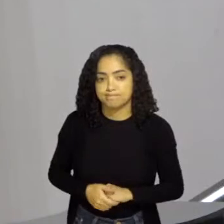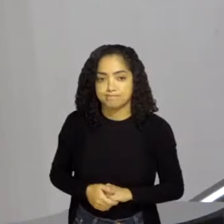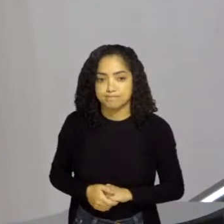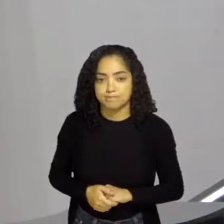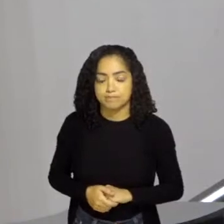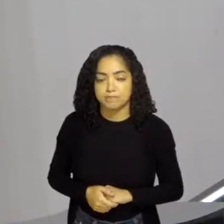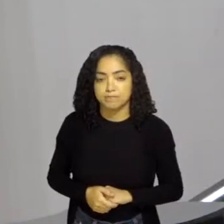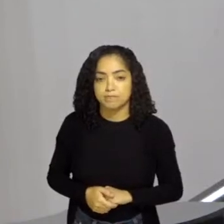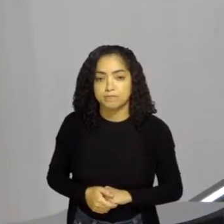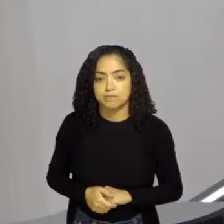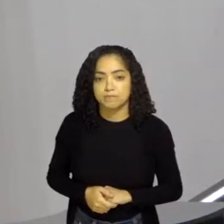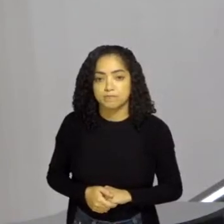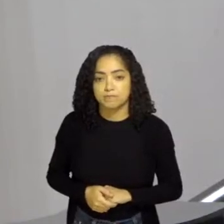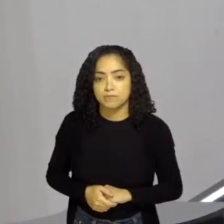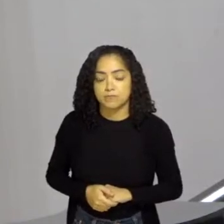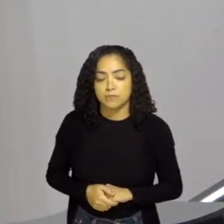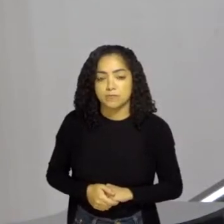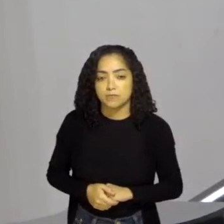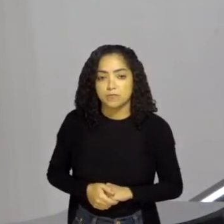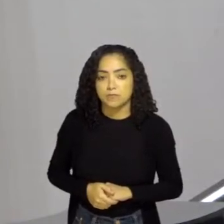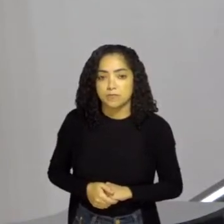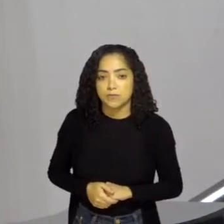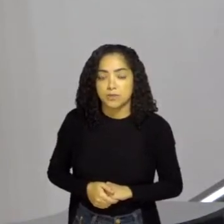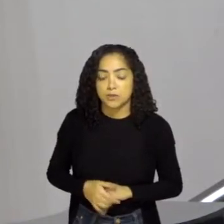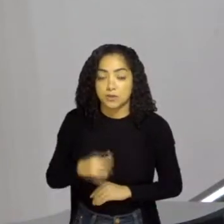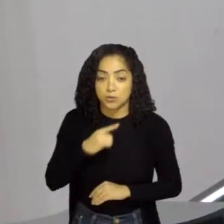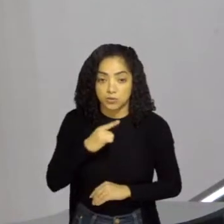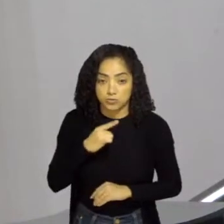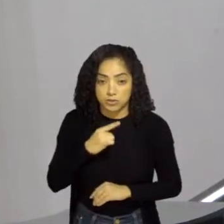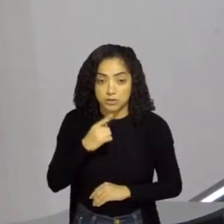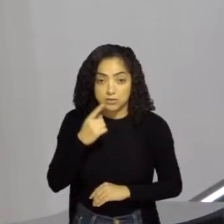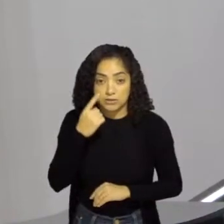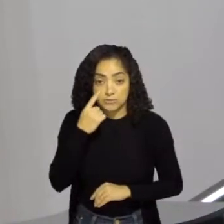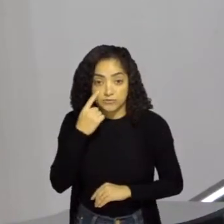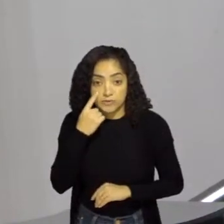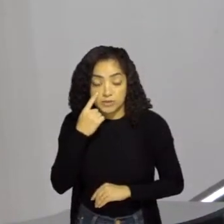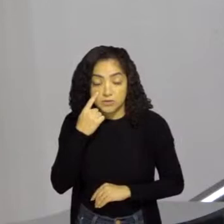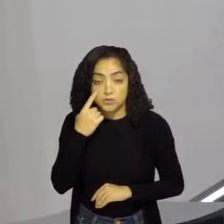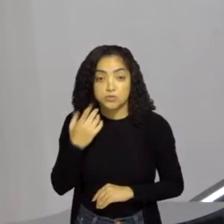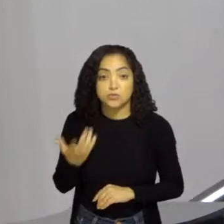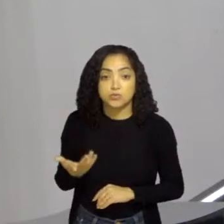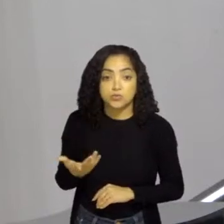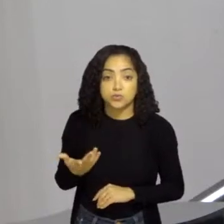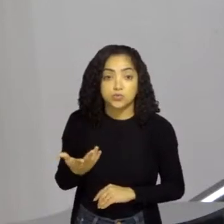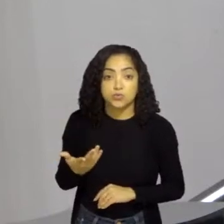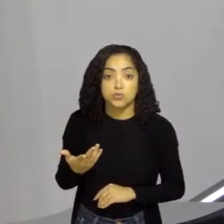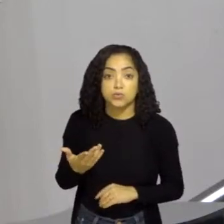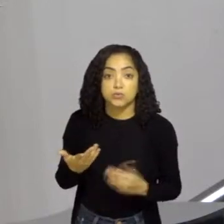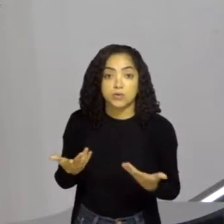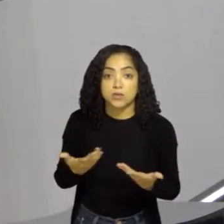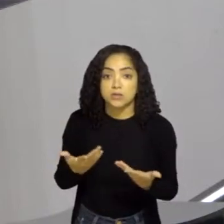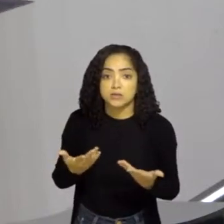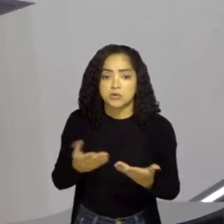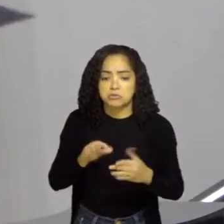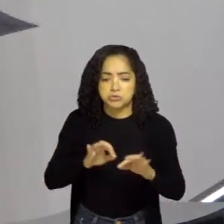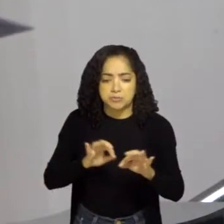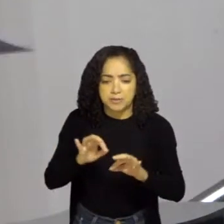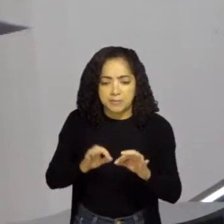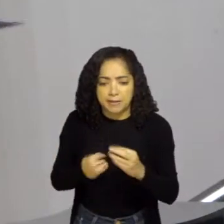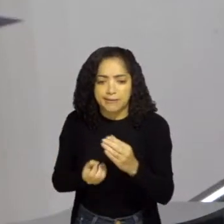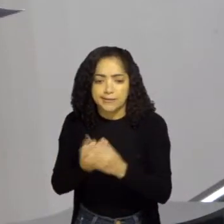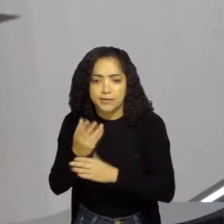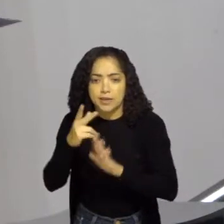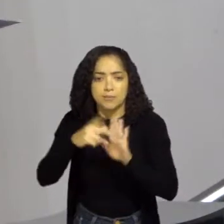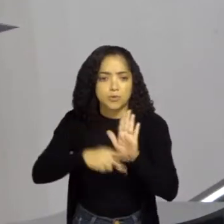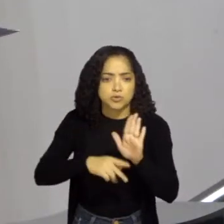Então, senhores deputados, eu tenho acompanhado, não sou de fazer muito projeto, não